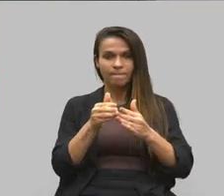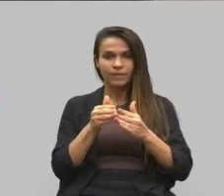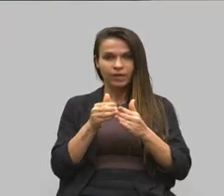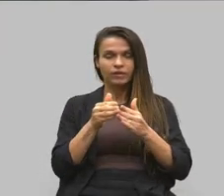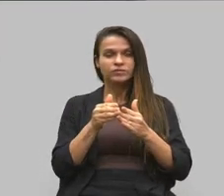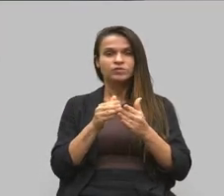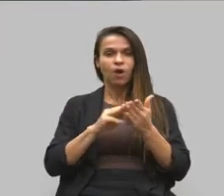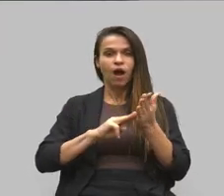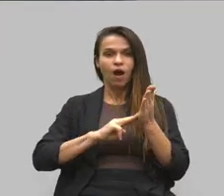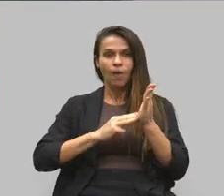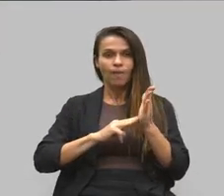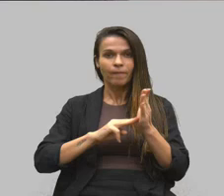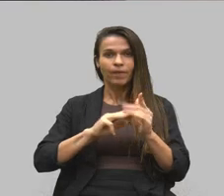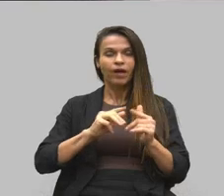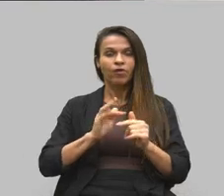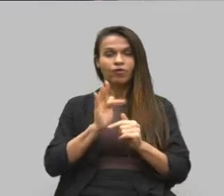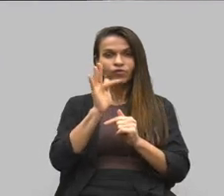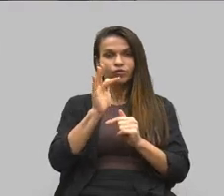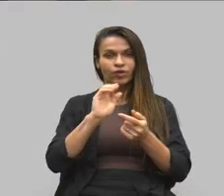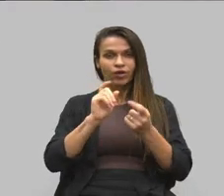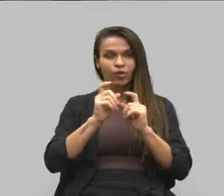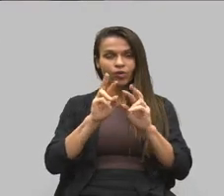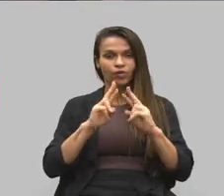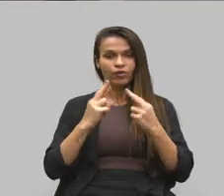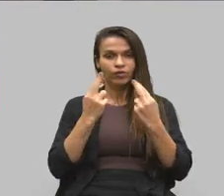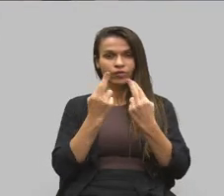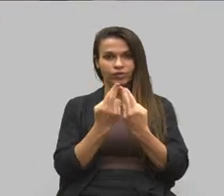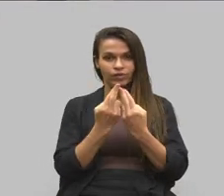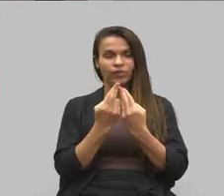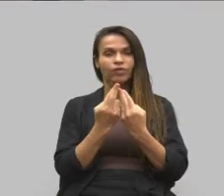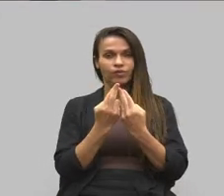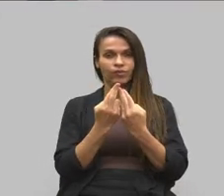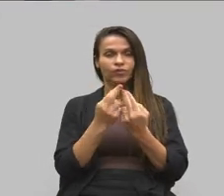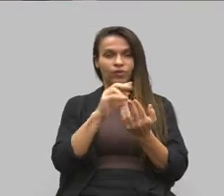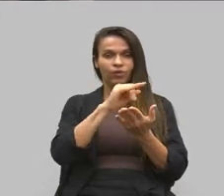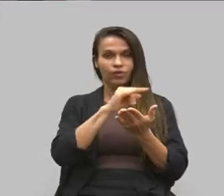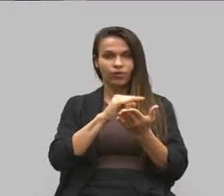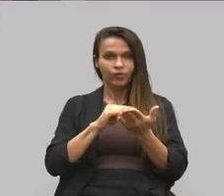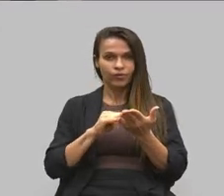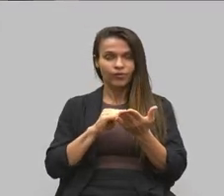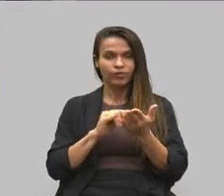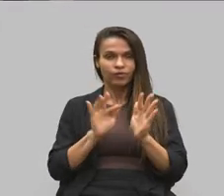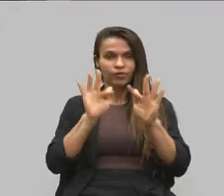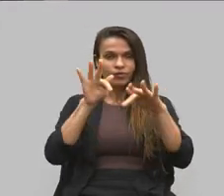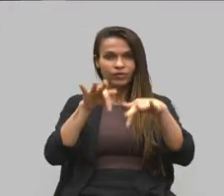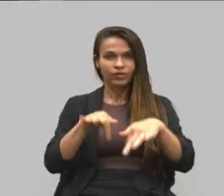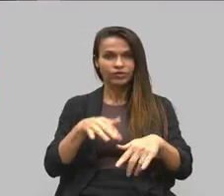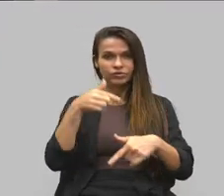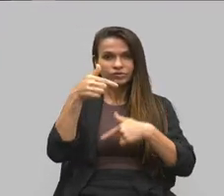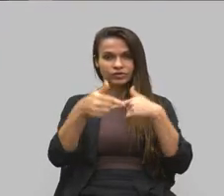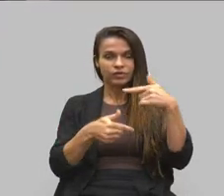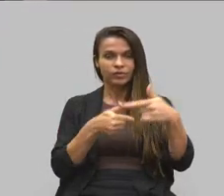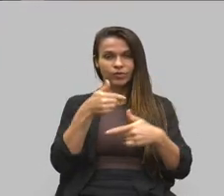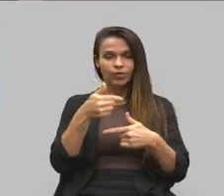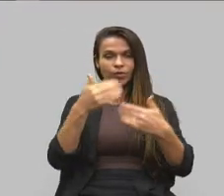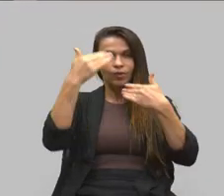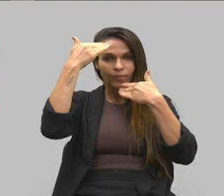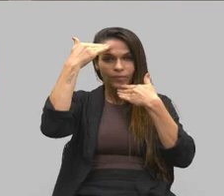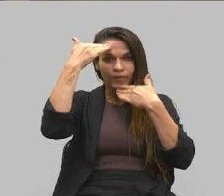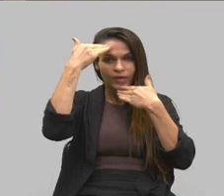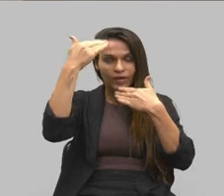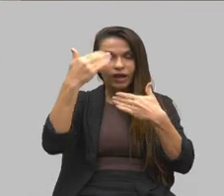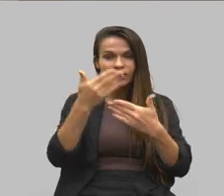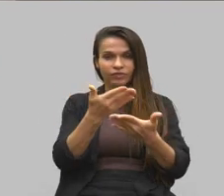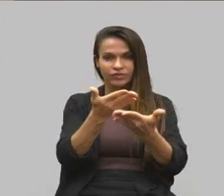pra próxima reunião ordinária determina a lavratura da ata encerra os trabalhos meu muito obrigado a